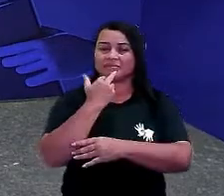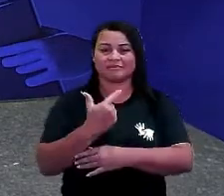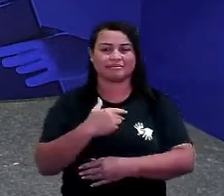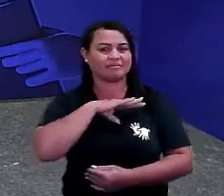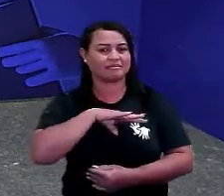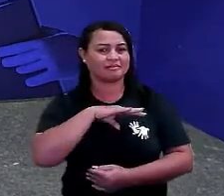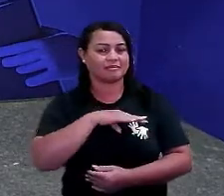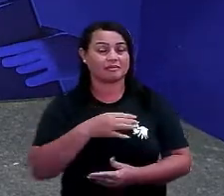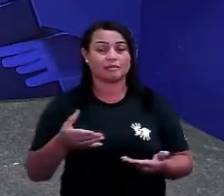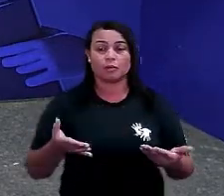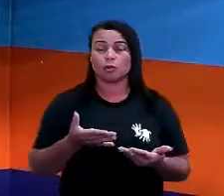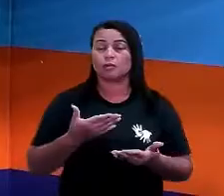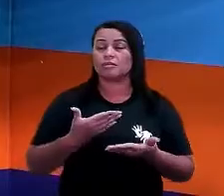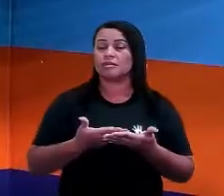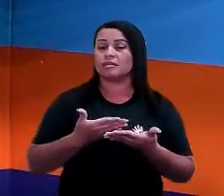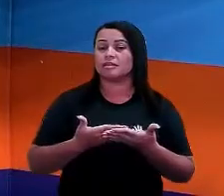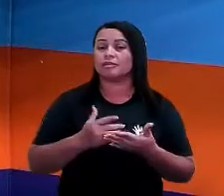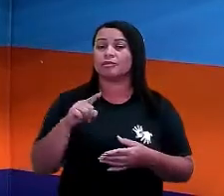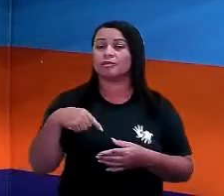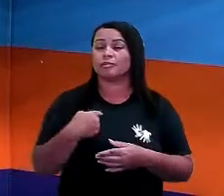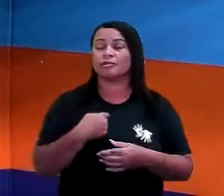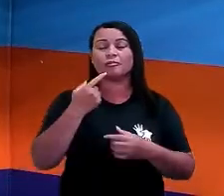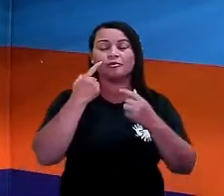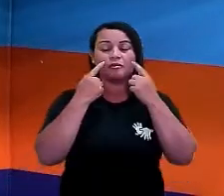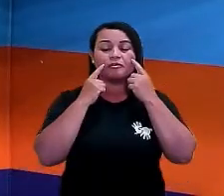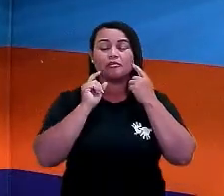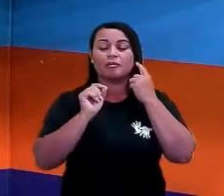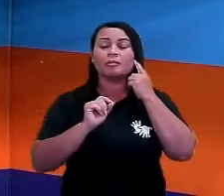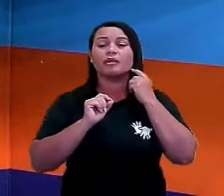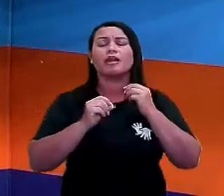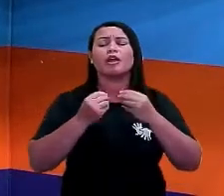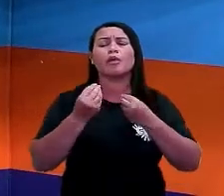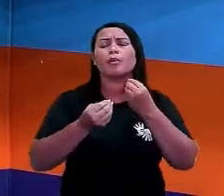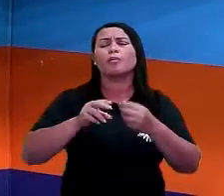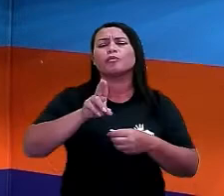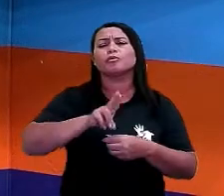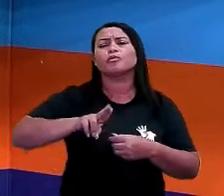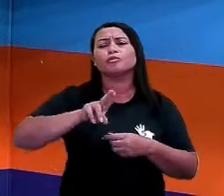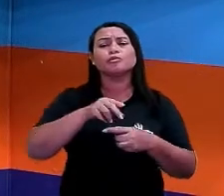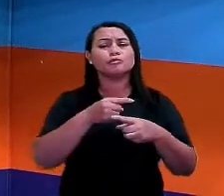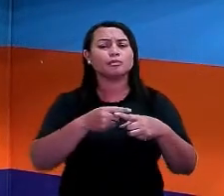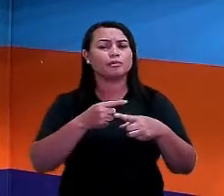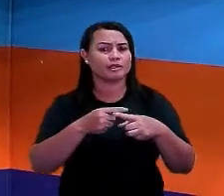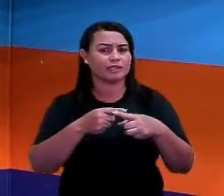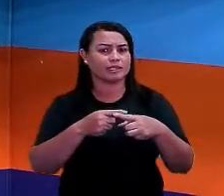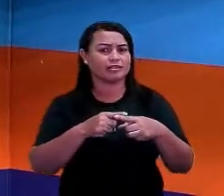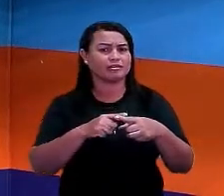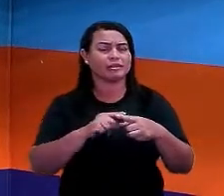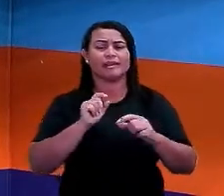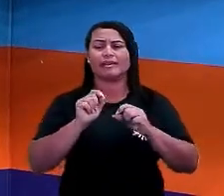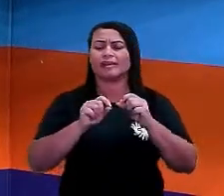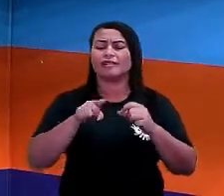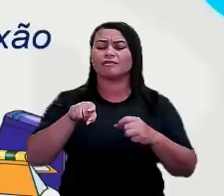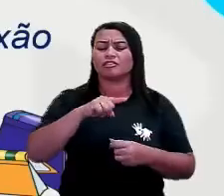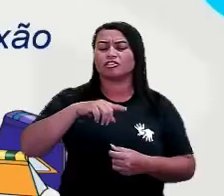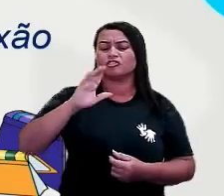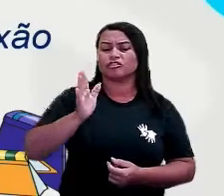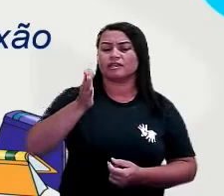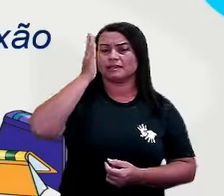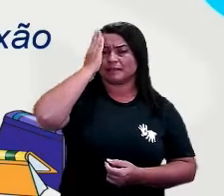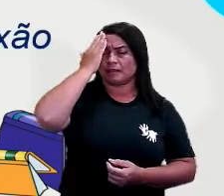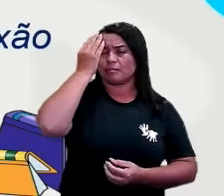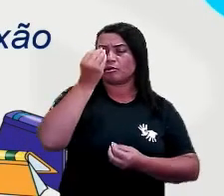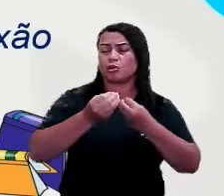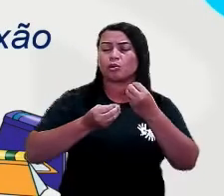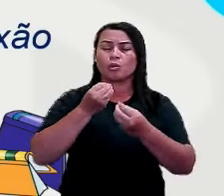E na nossa aula de hoje, a gente vai trabalhar o uso dos porquês. Quem aqui sabe usar